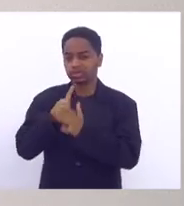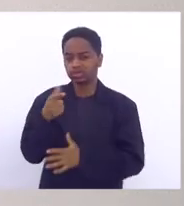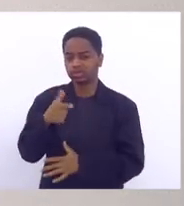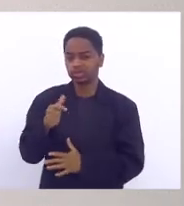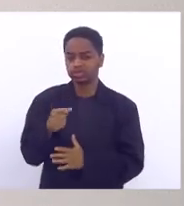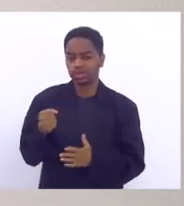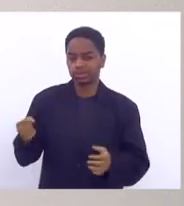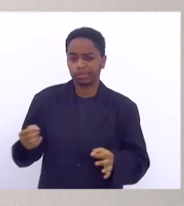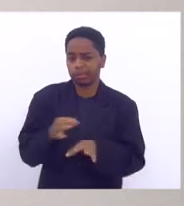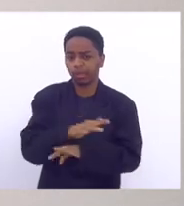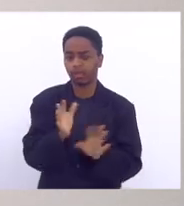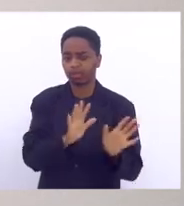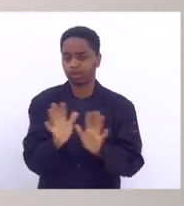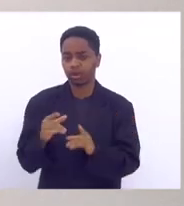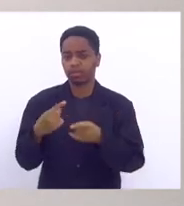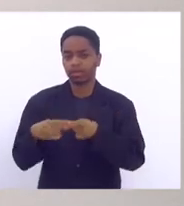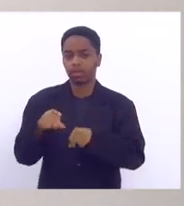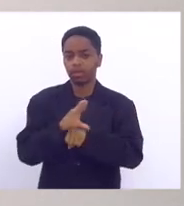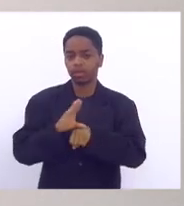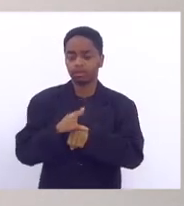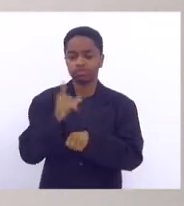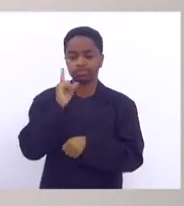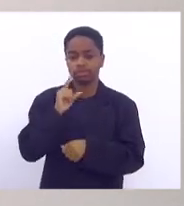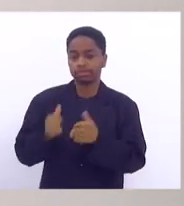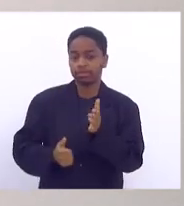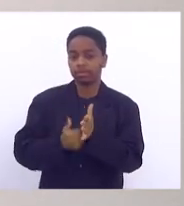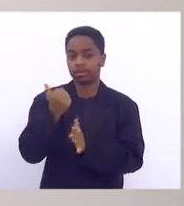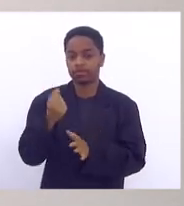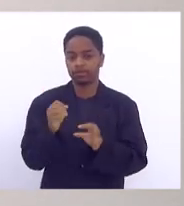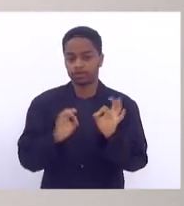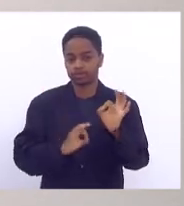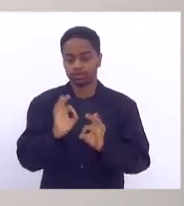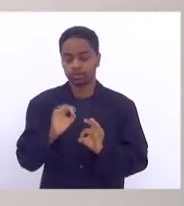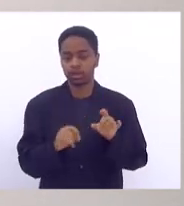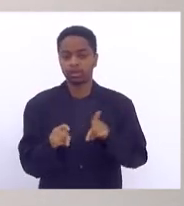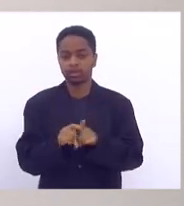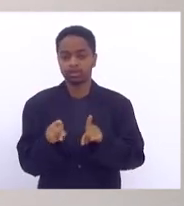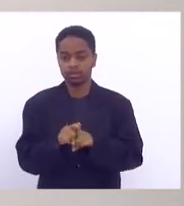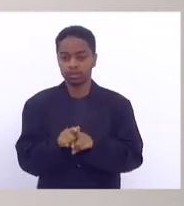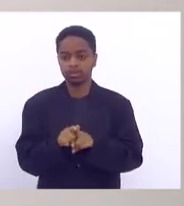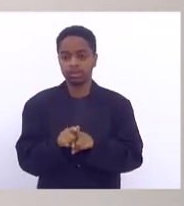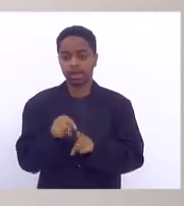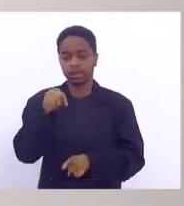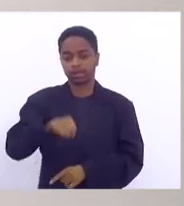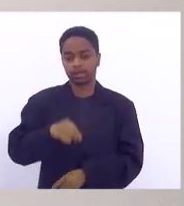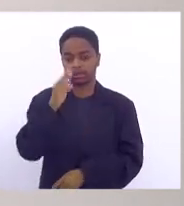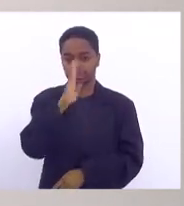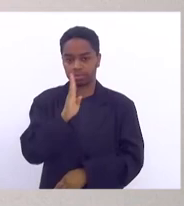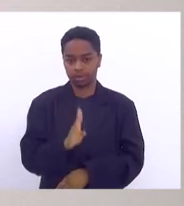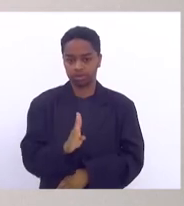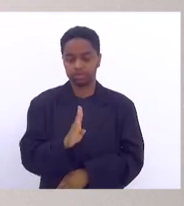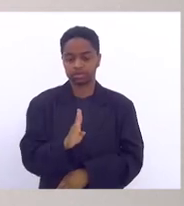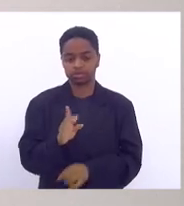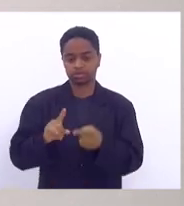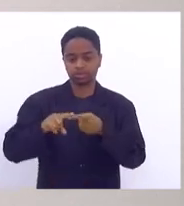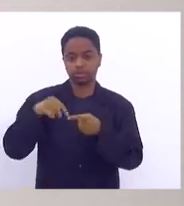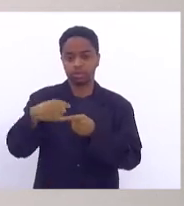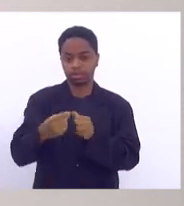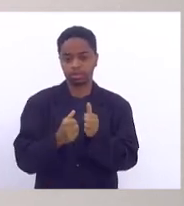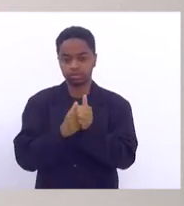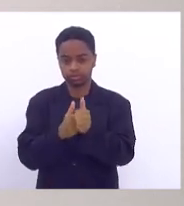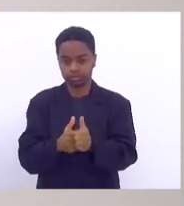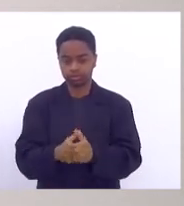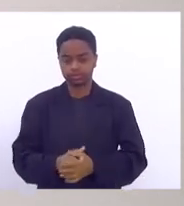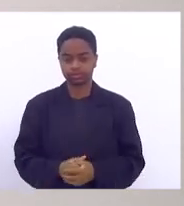conc a constituição americana é a primeira que concretiza isso e a e a a brasileira veio logo em seguir mas